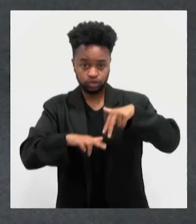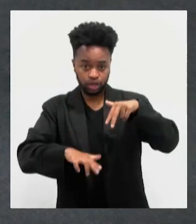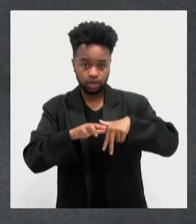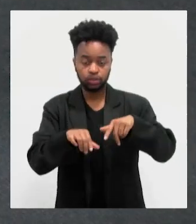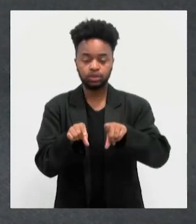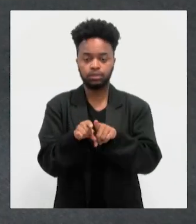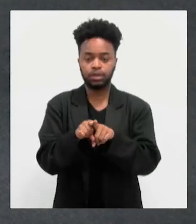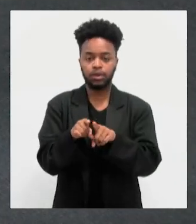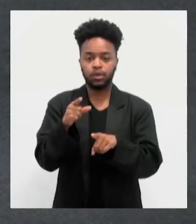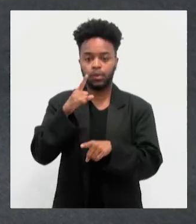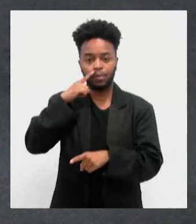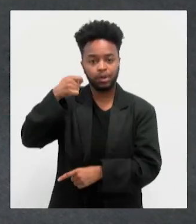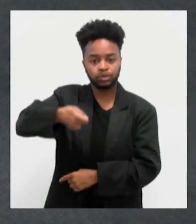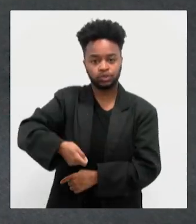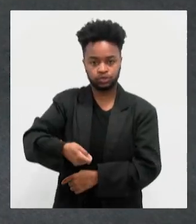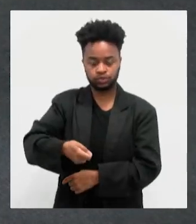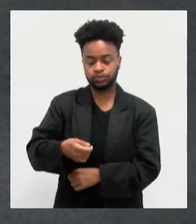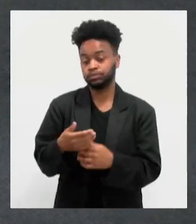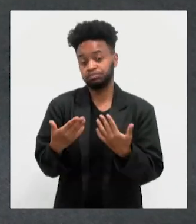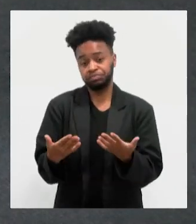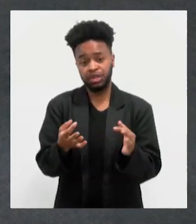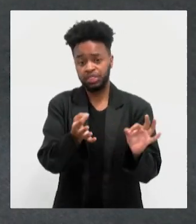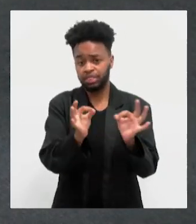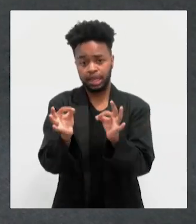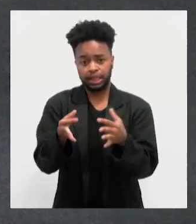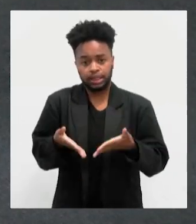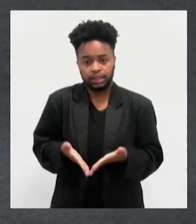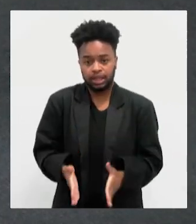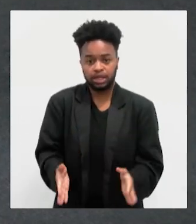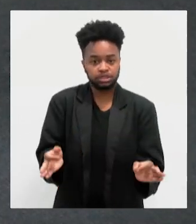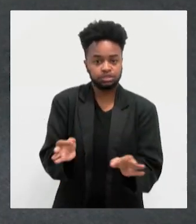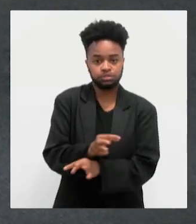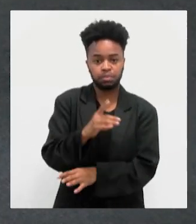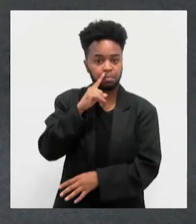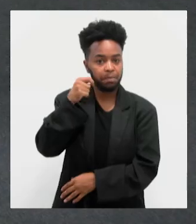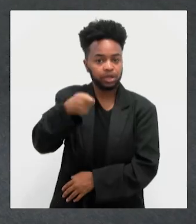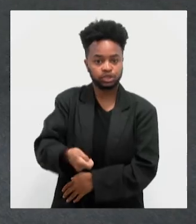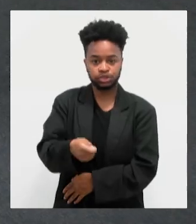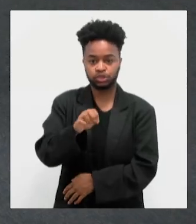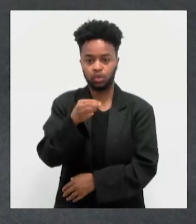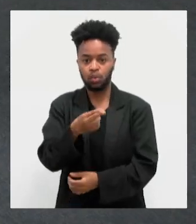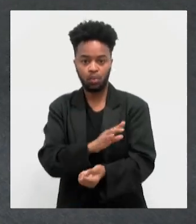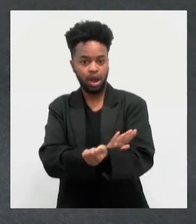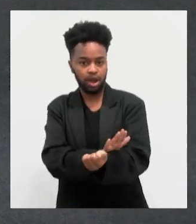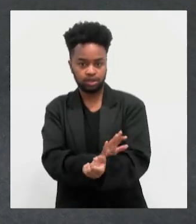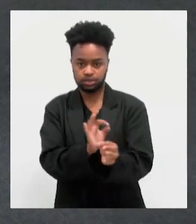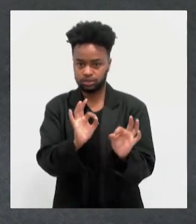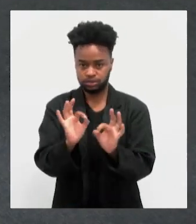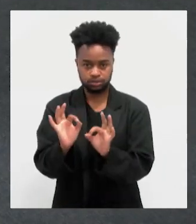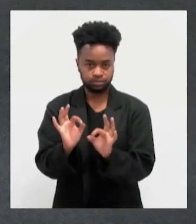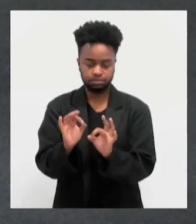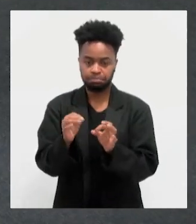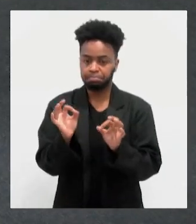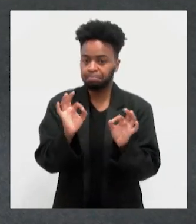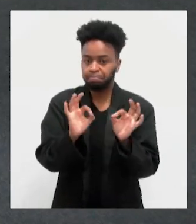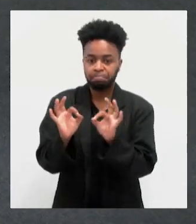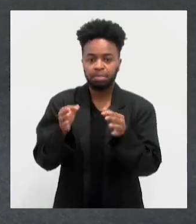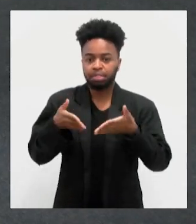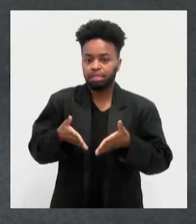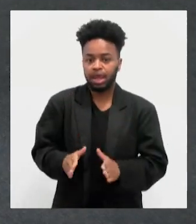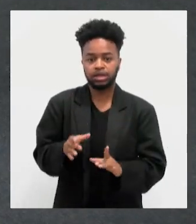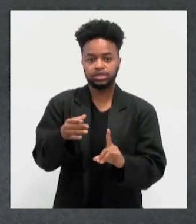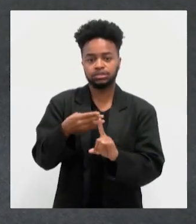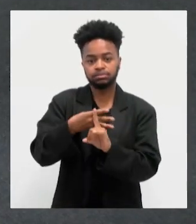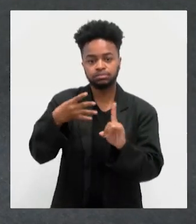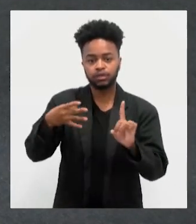machismo. Presidente, ninguém nasce machista, ninguém nasce racista, ninguém nasce